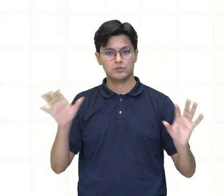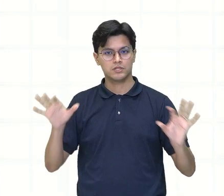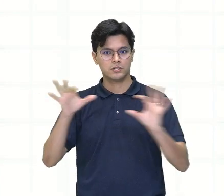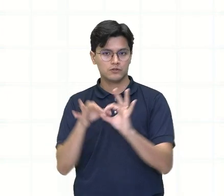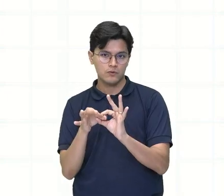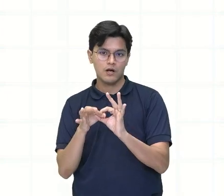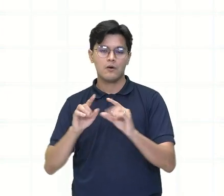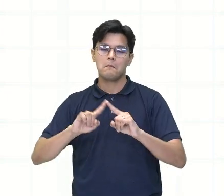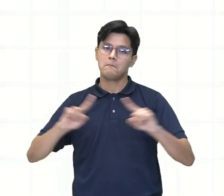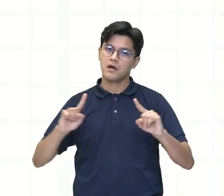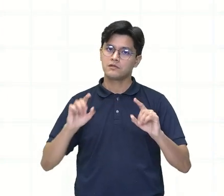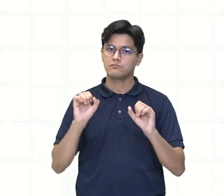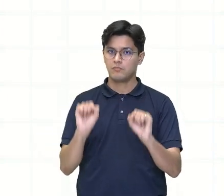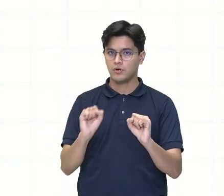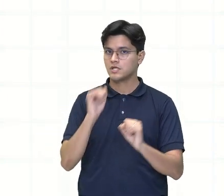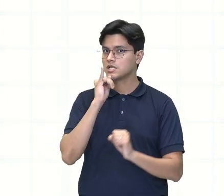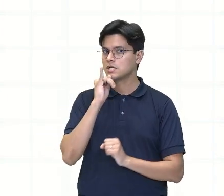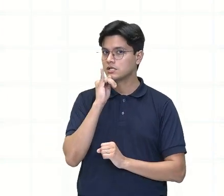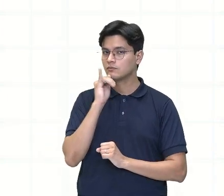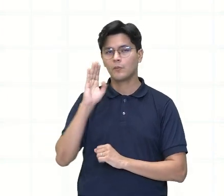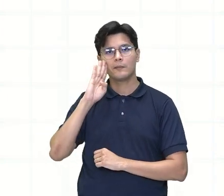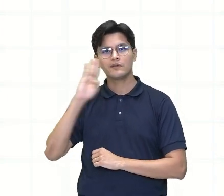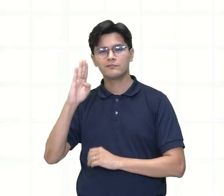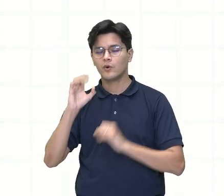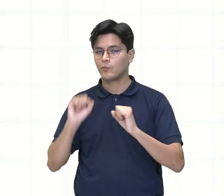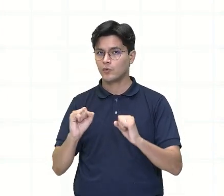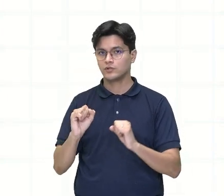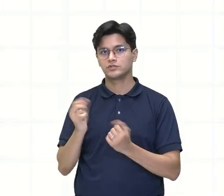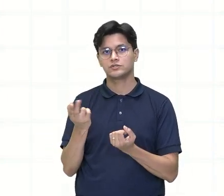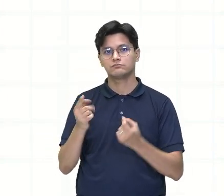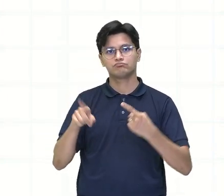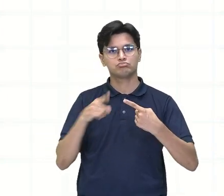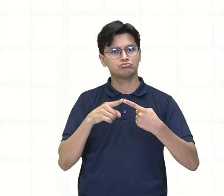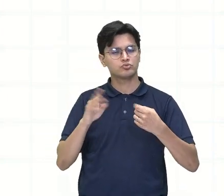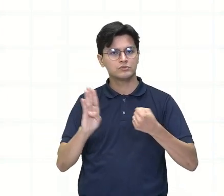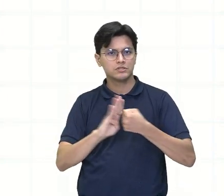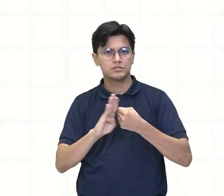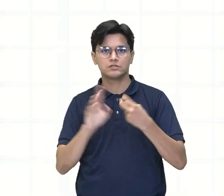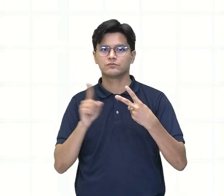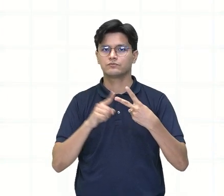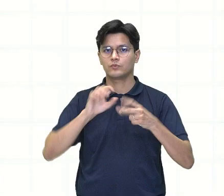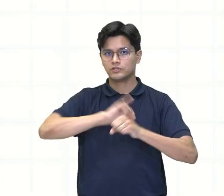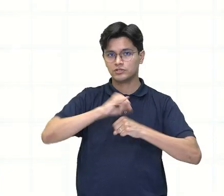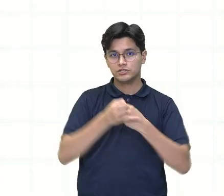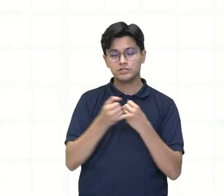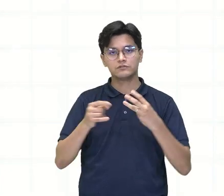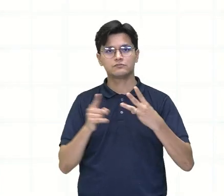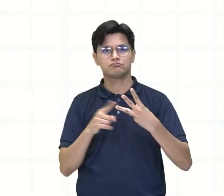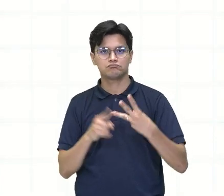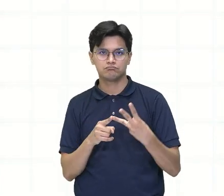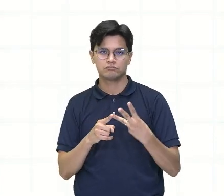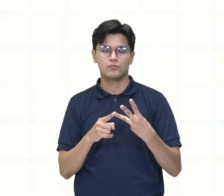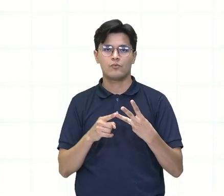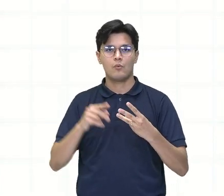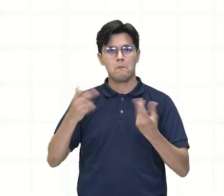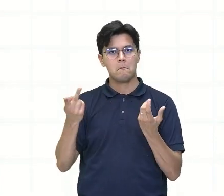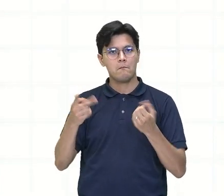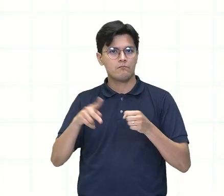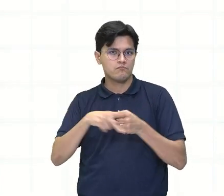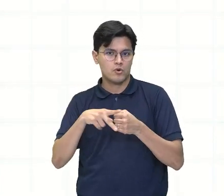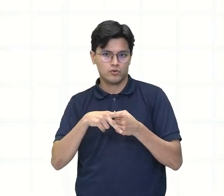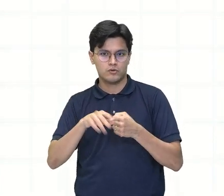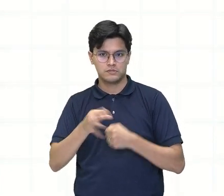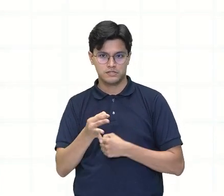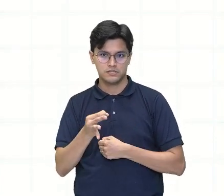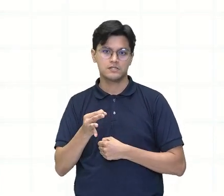um pronome. E aí nós temos alguns verbos de ligação mais principais, né? Por exemplo, ser, estar,